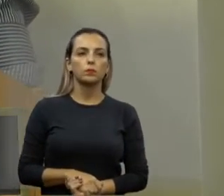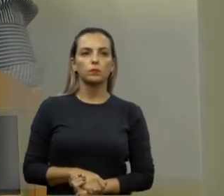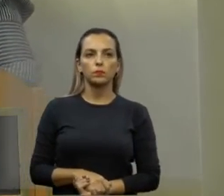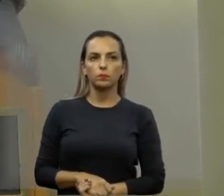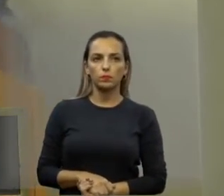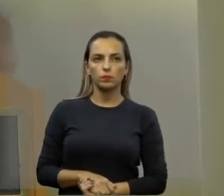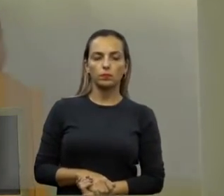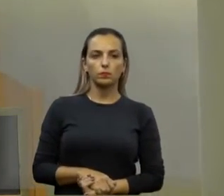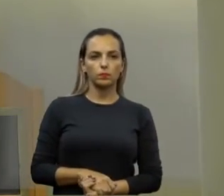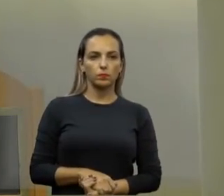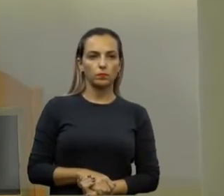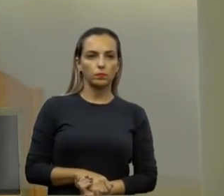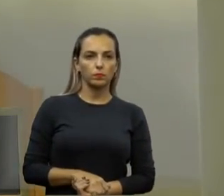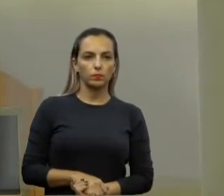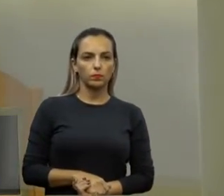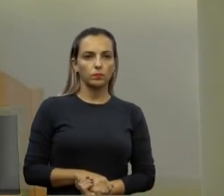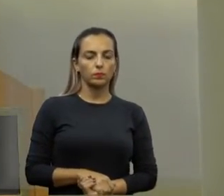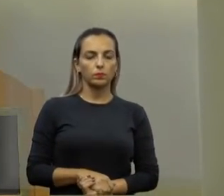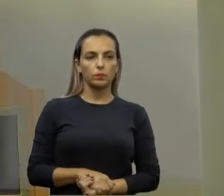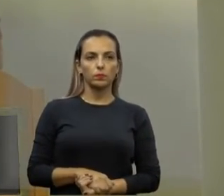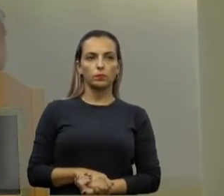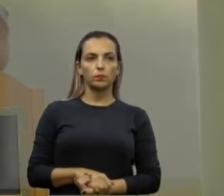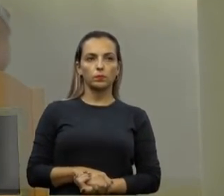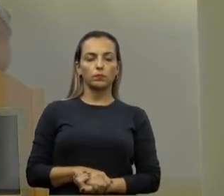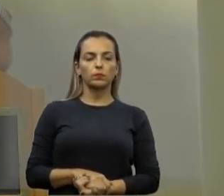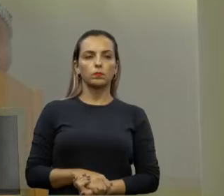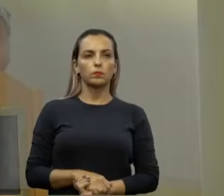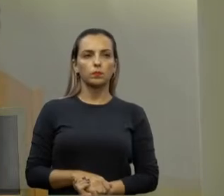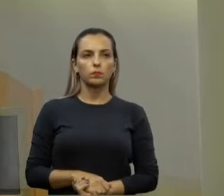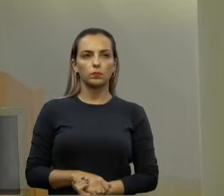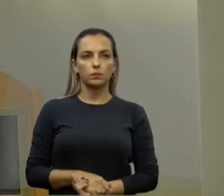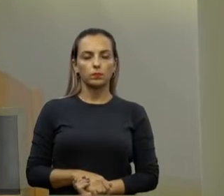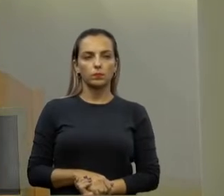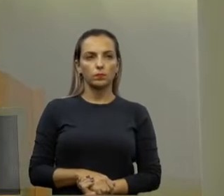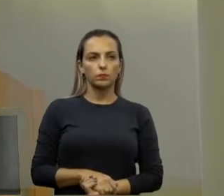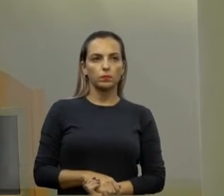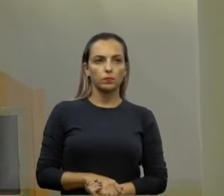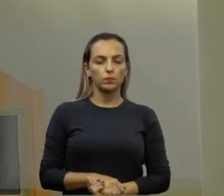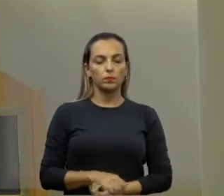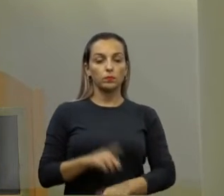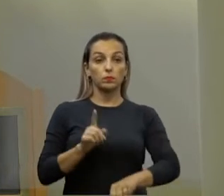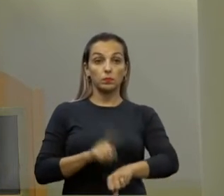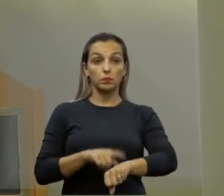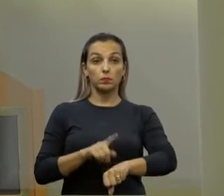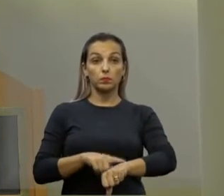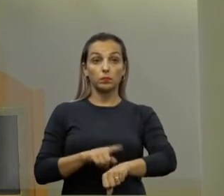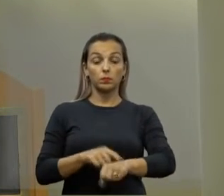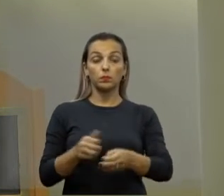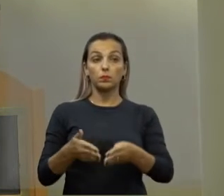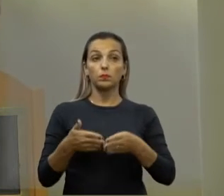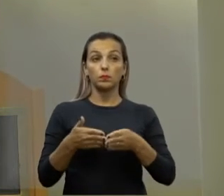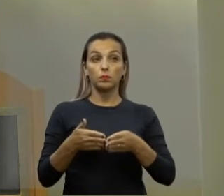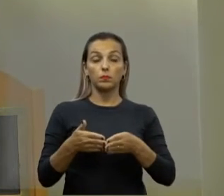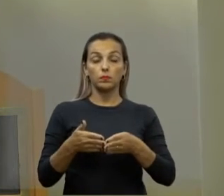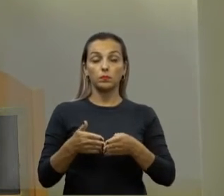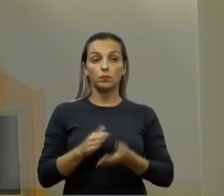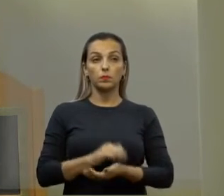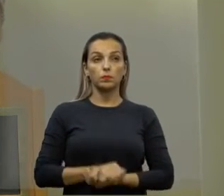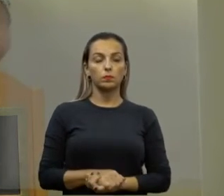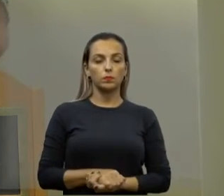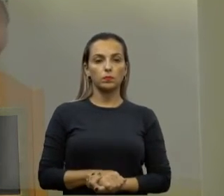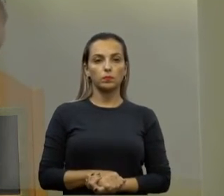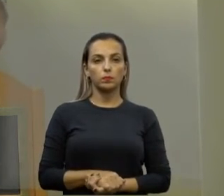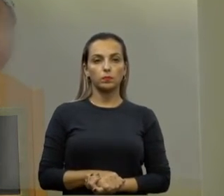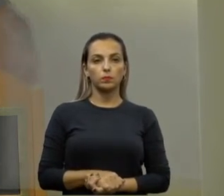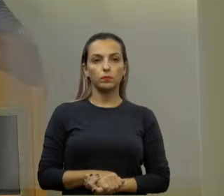não beleza bom Presidente é só para botar meu tempo aqui para me perder depois aqui